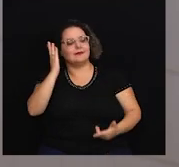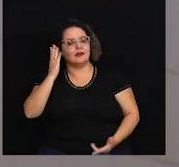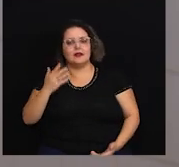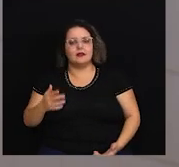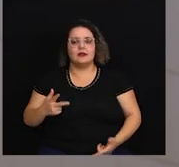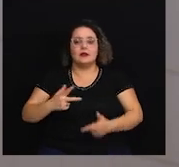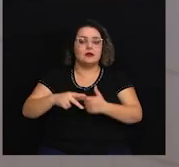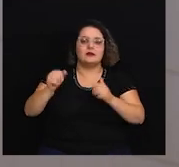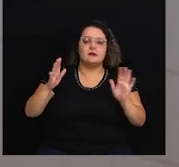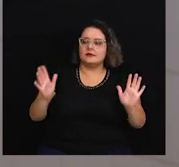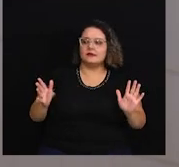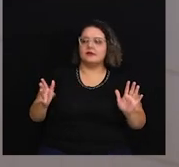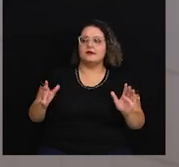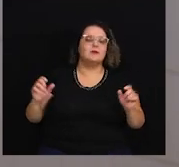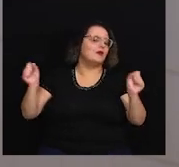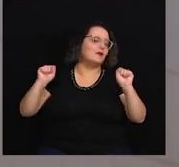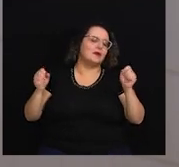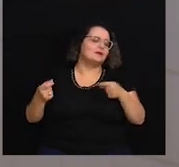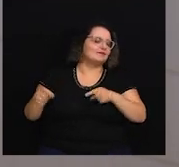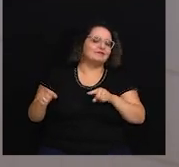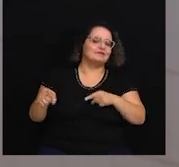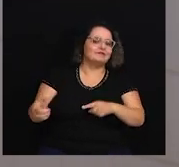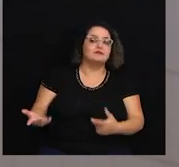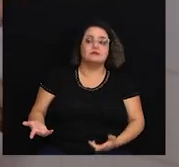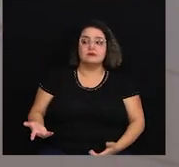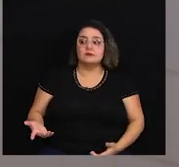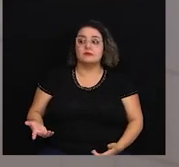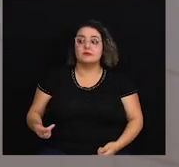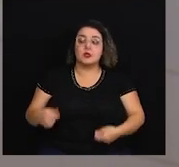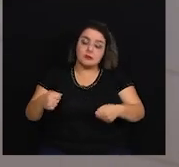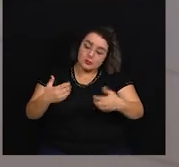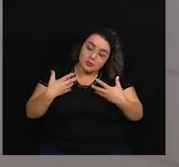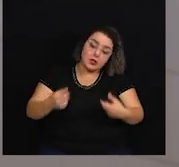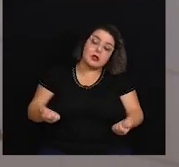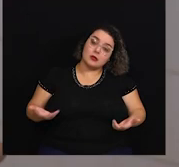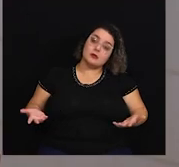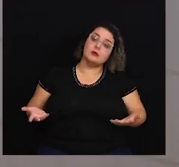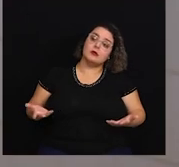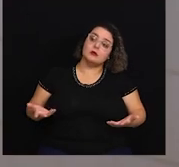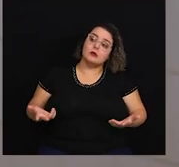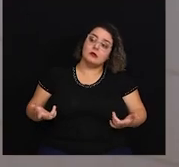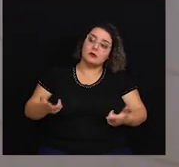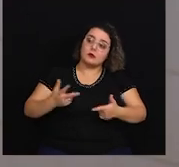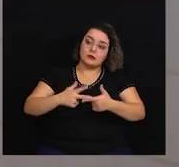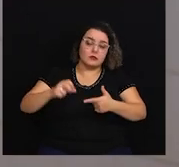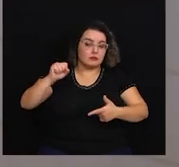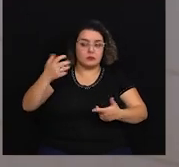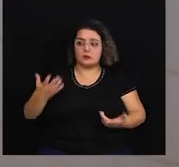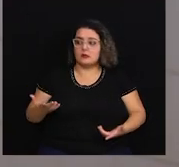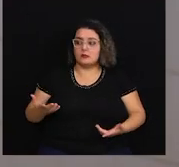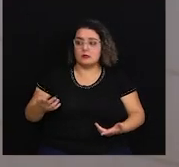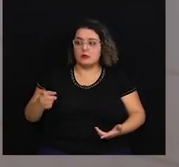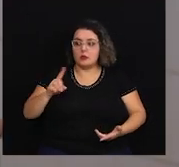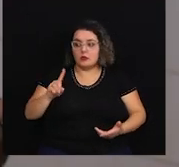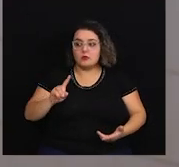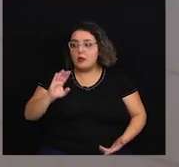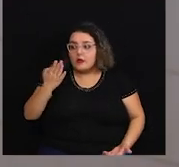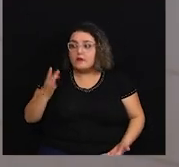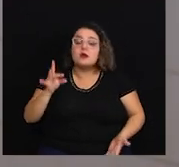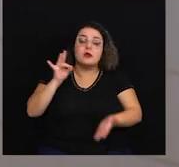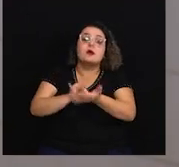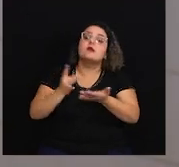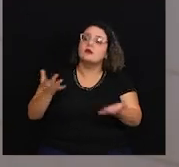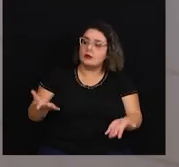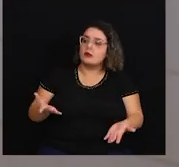lá Neto e eu adoro adoro cutucar tu vai ter que engolir tem que ganhou aqui na França na fake de verdade